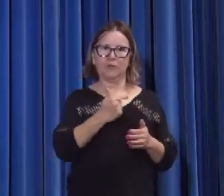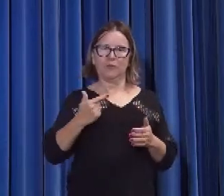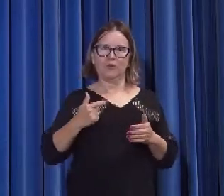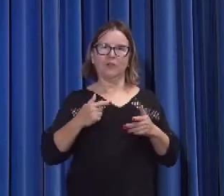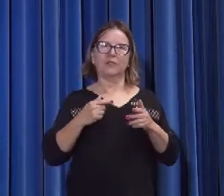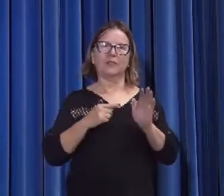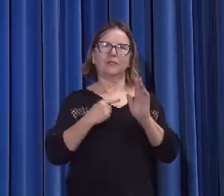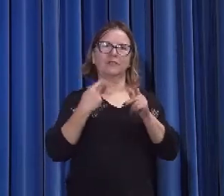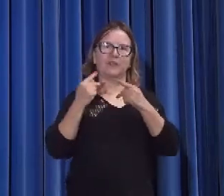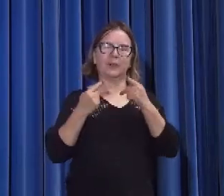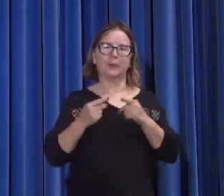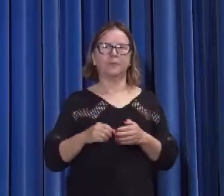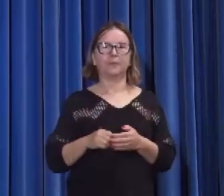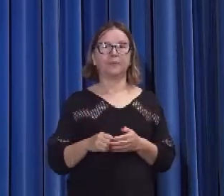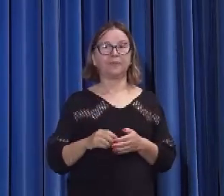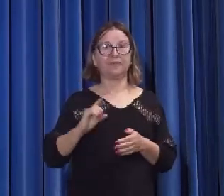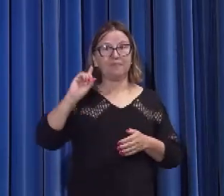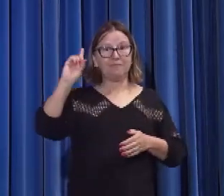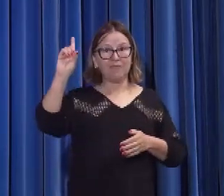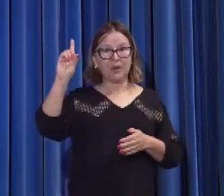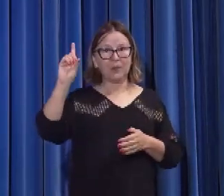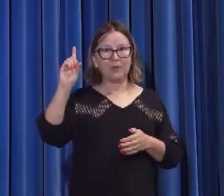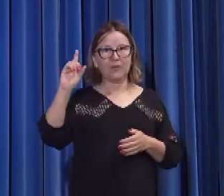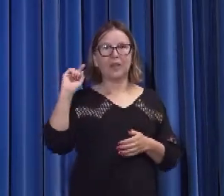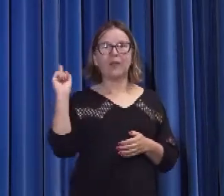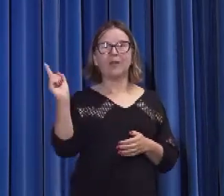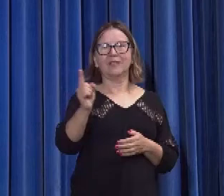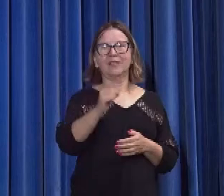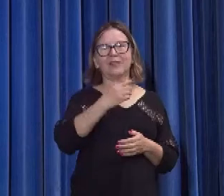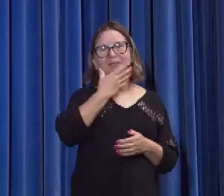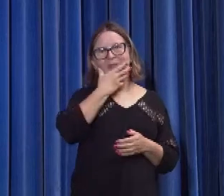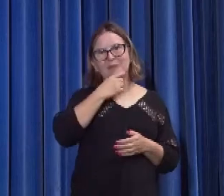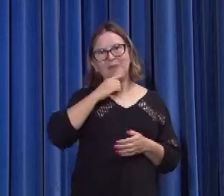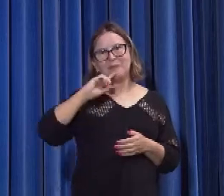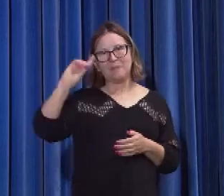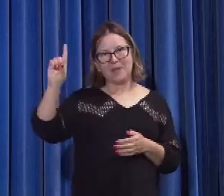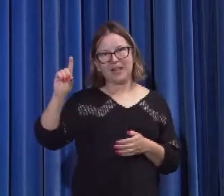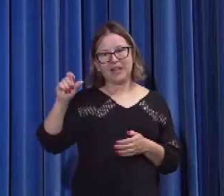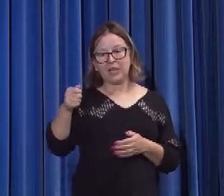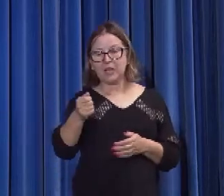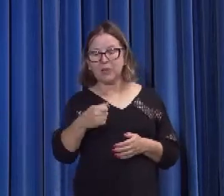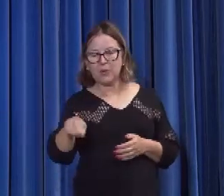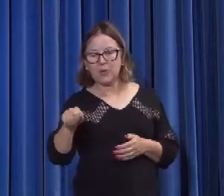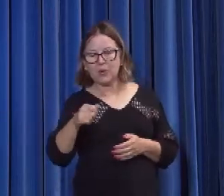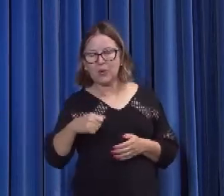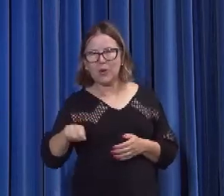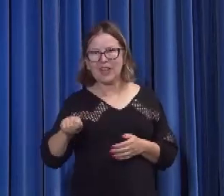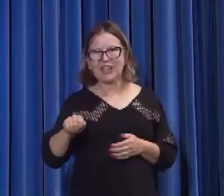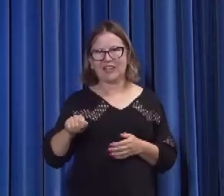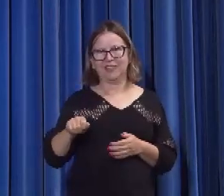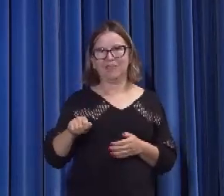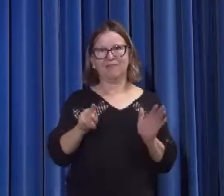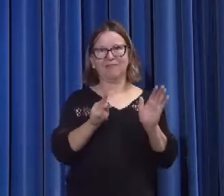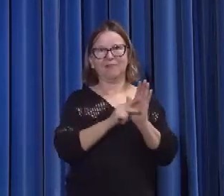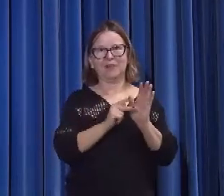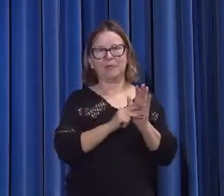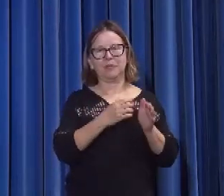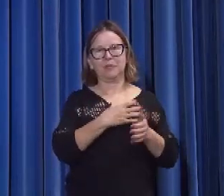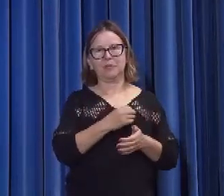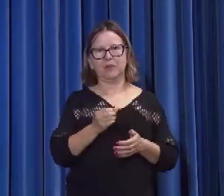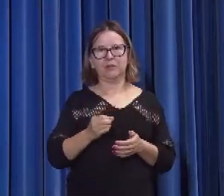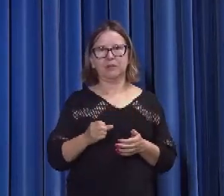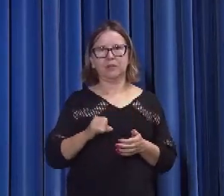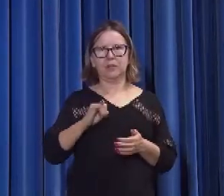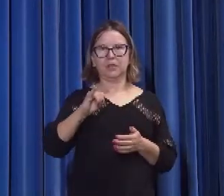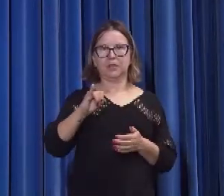Deus é como nosso Pai, e Ele corrige seus filhos. Se estamos sem correção, então é